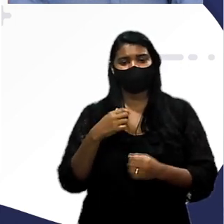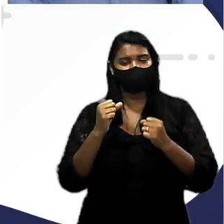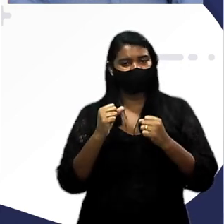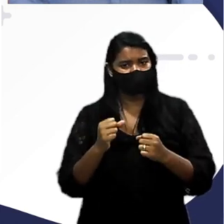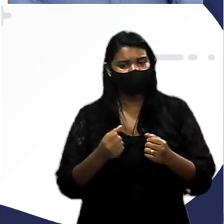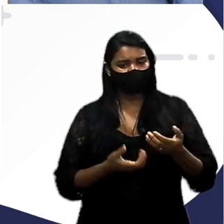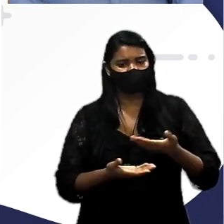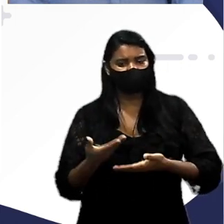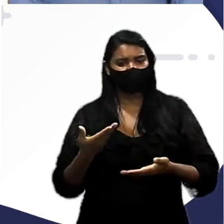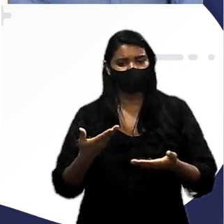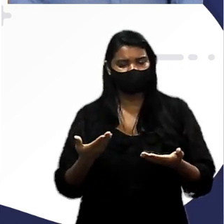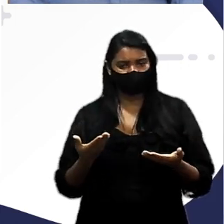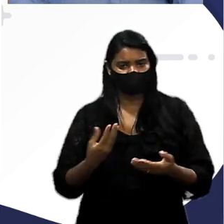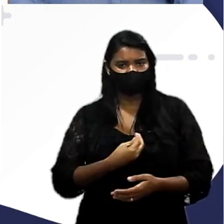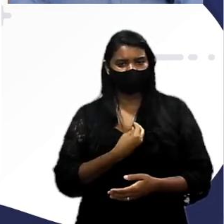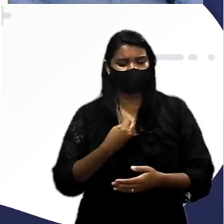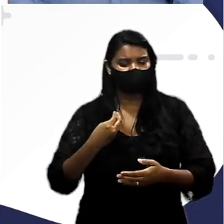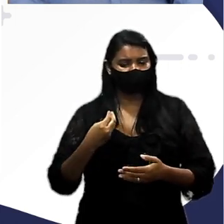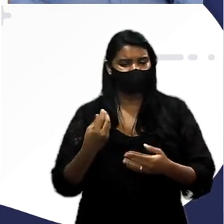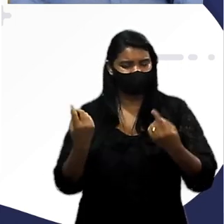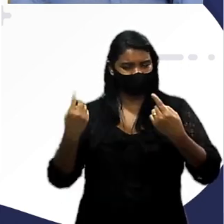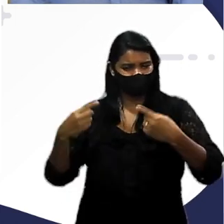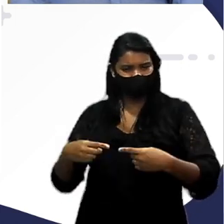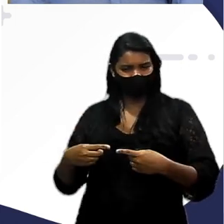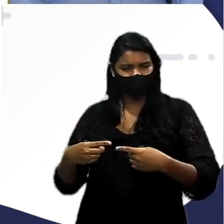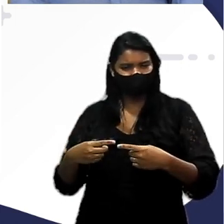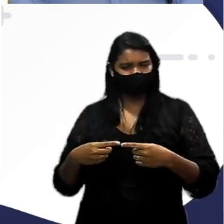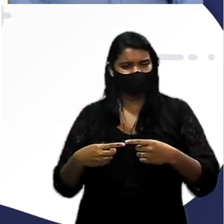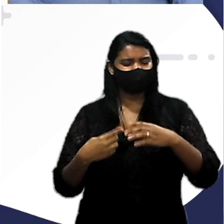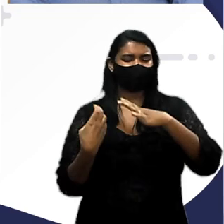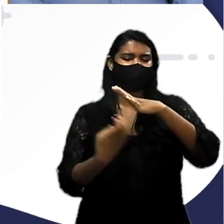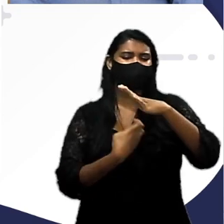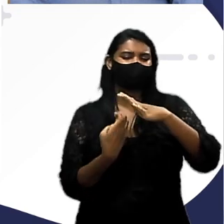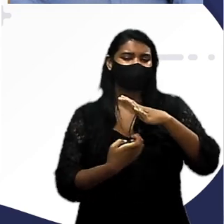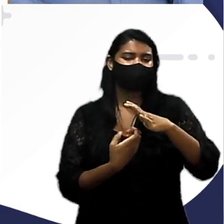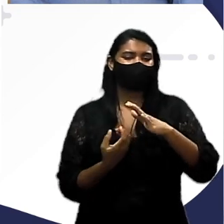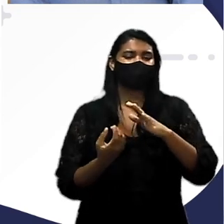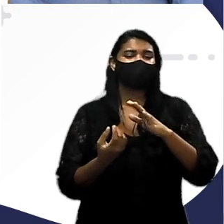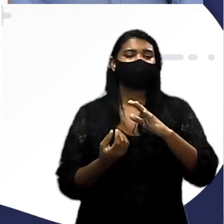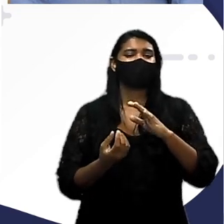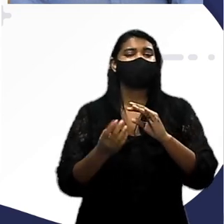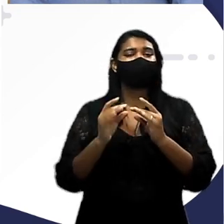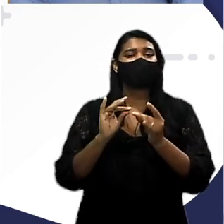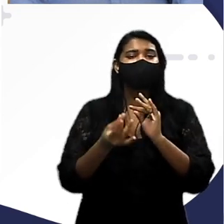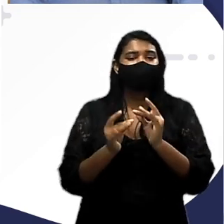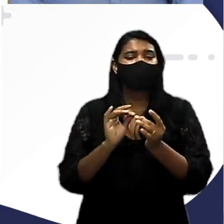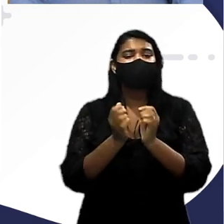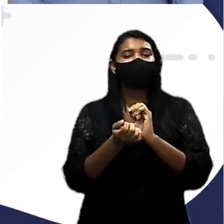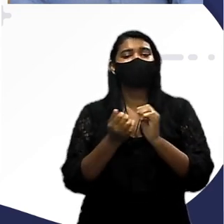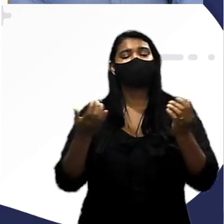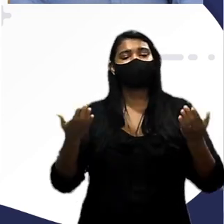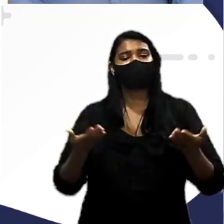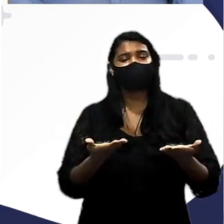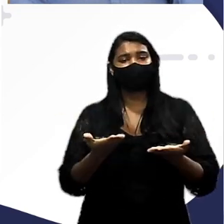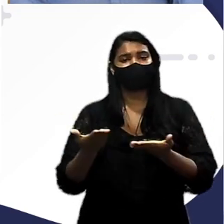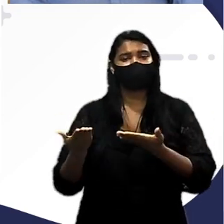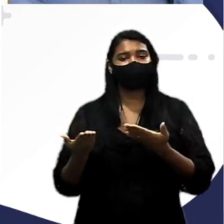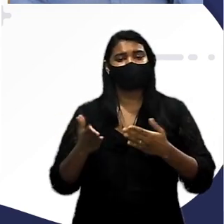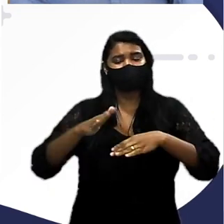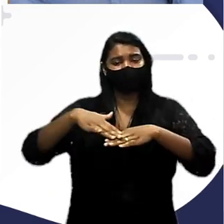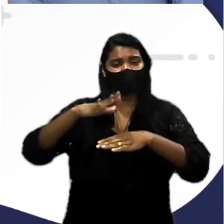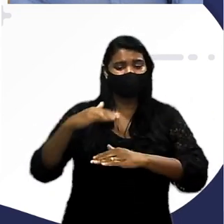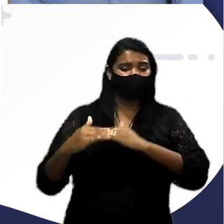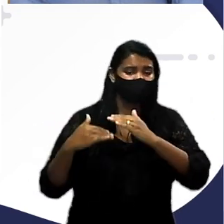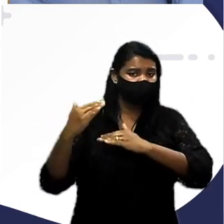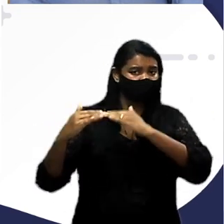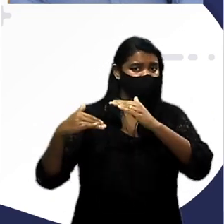me manter nesse mercado competitivo, um mercado dinâmico, um mercado onde cada vez